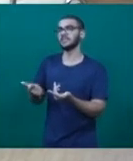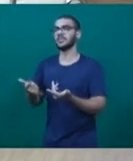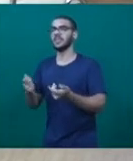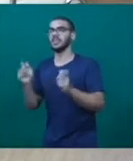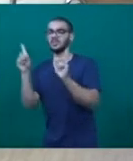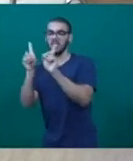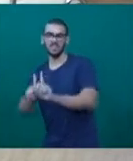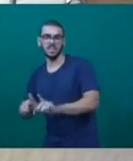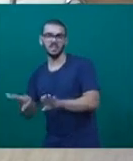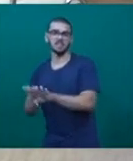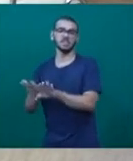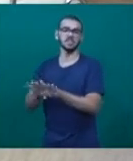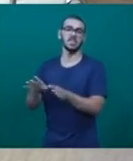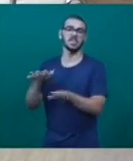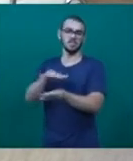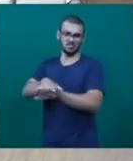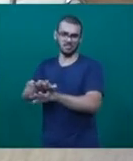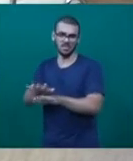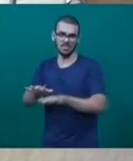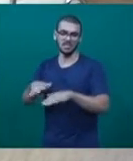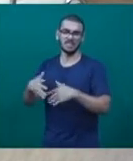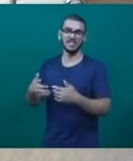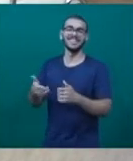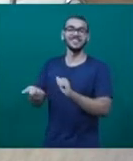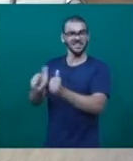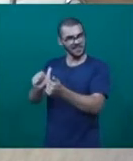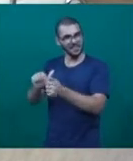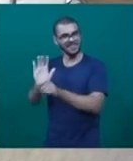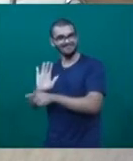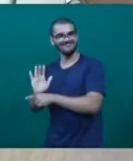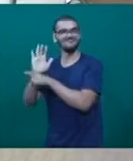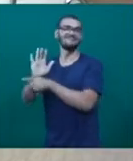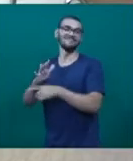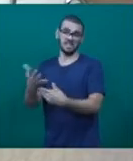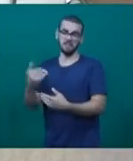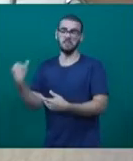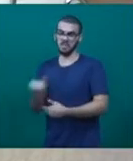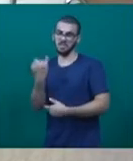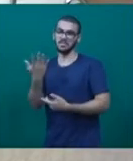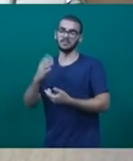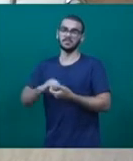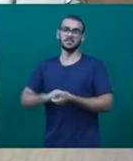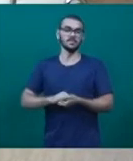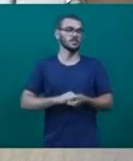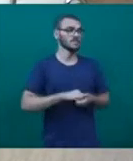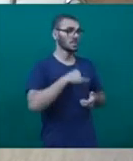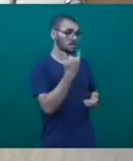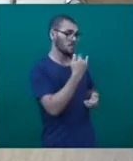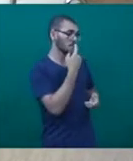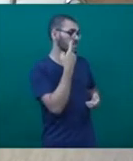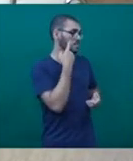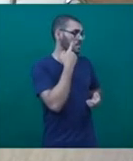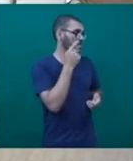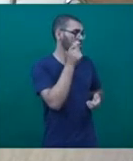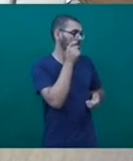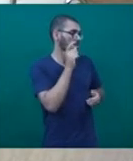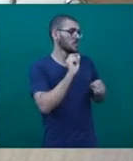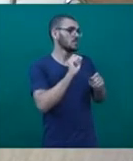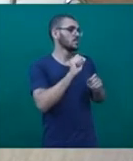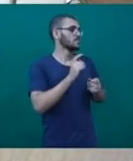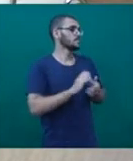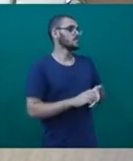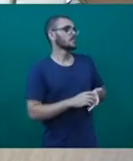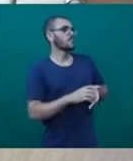necessidades especiais ou não. Então a gente tem esse poder de fazer isso através do esporte, que é muito importante. É importante a gente observar aquilo que melhor